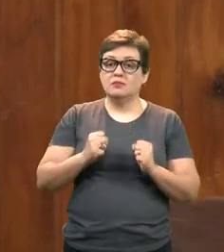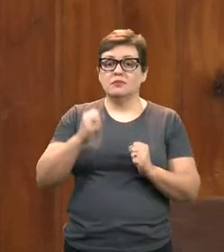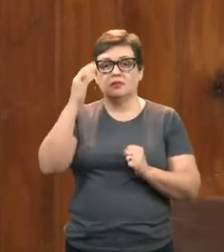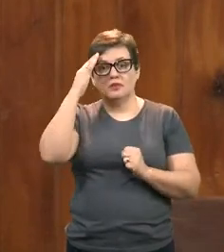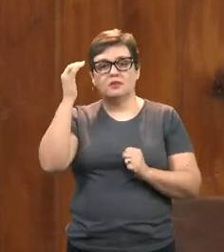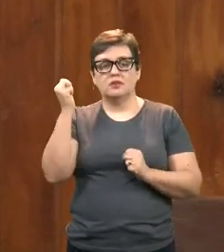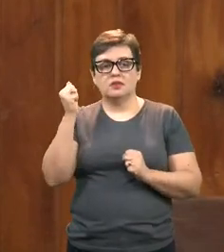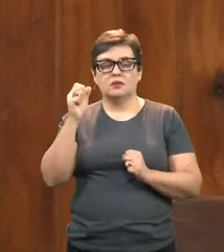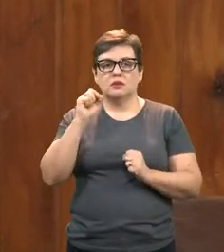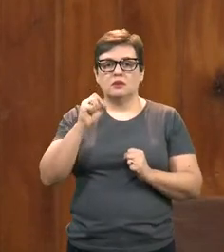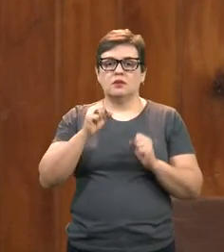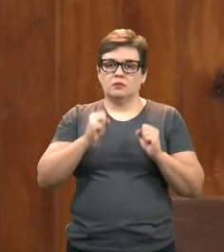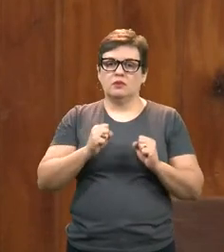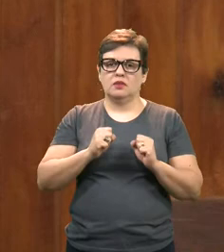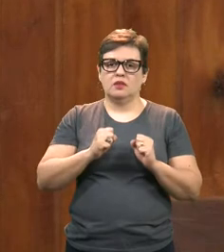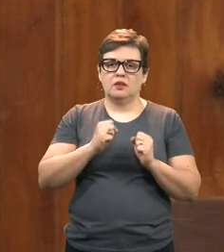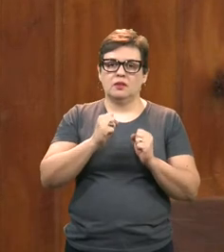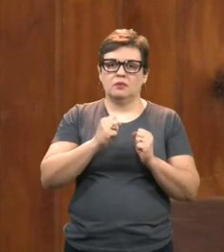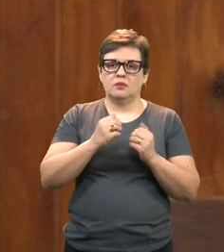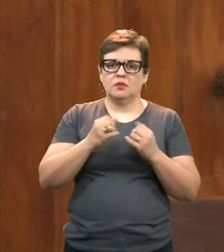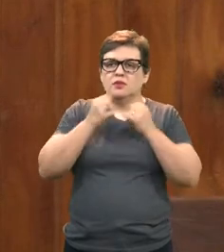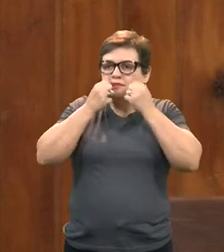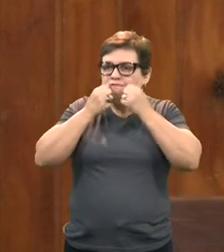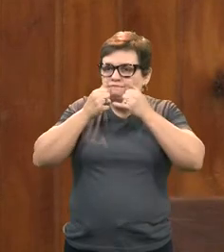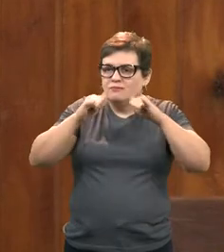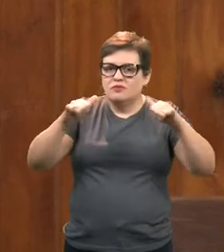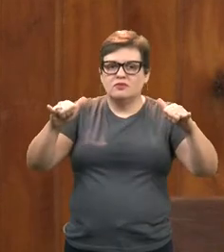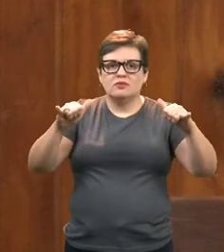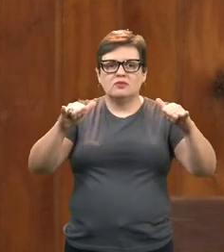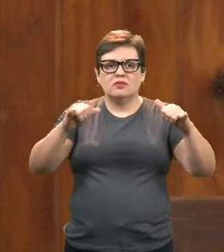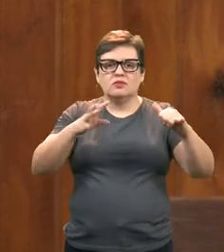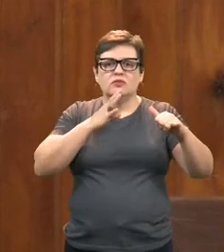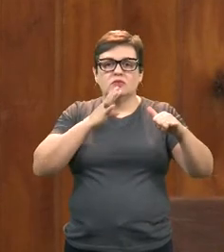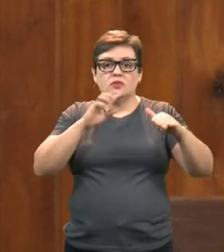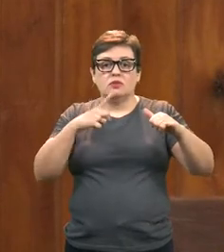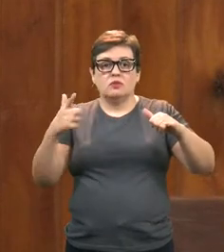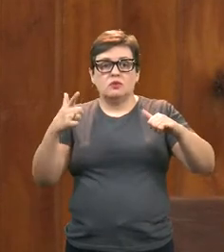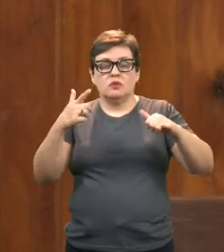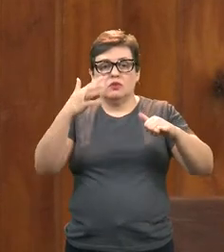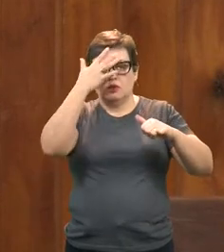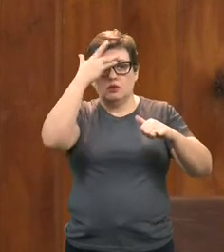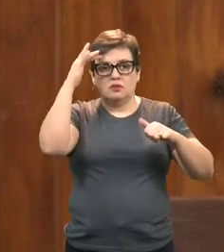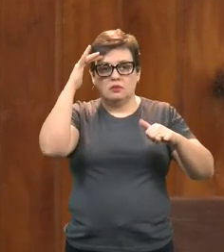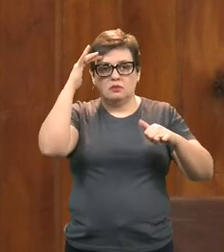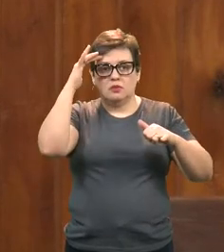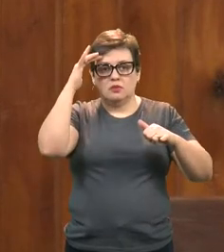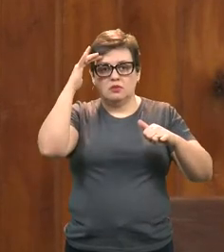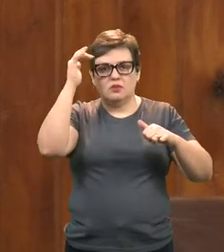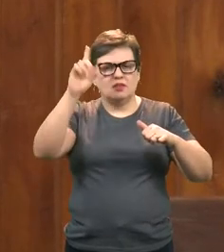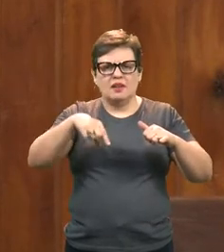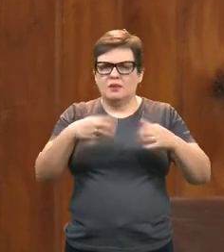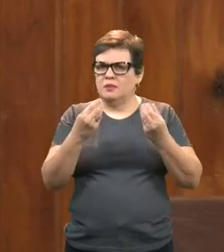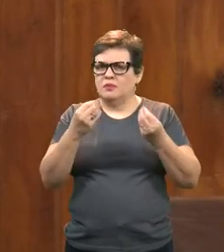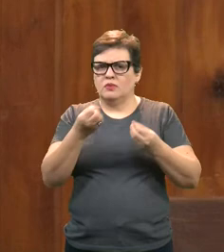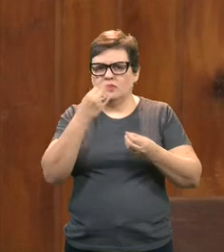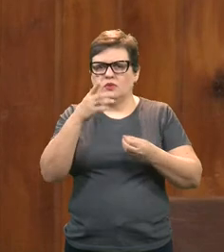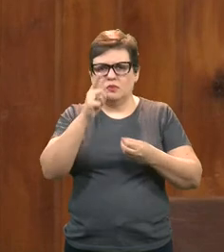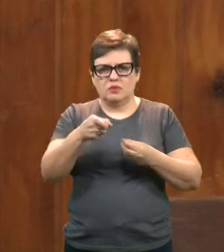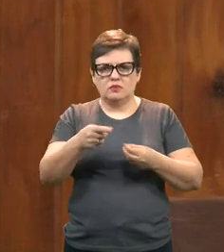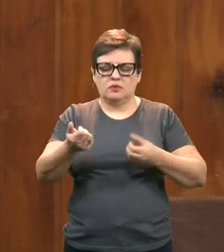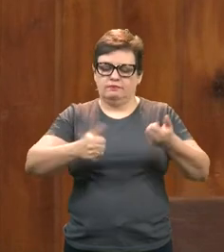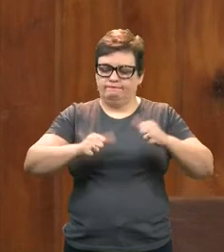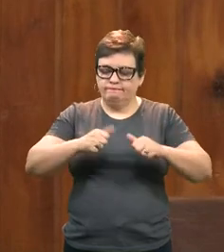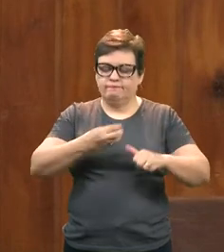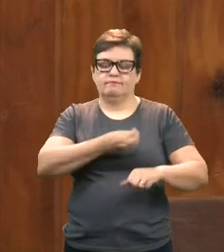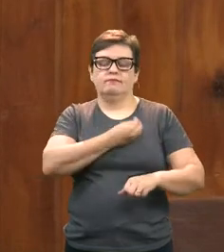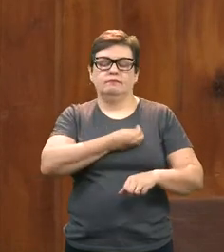estar dividindo conhecimento com outras pessoas, né? E estar dividindo vida, qualidade de